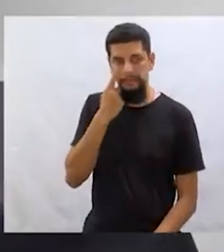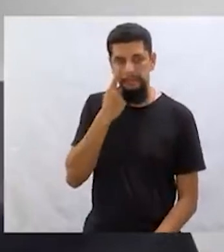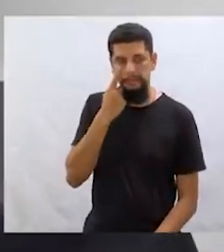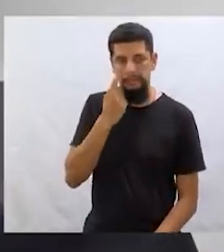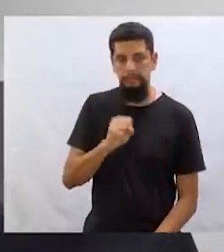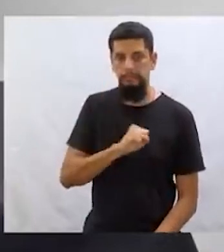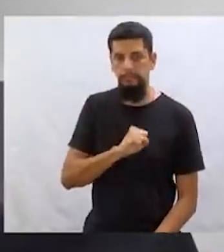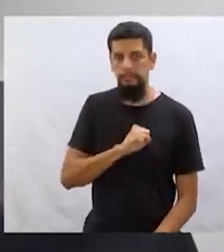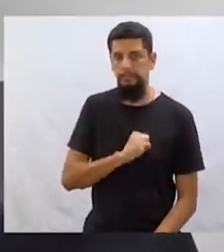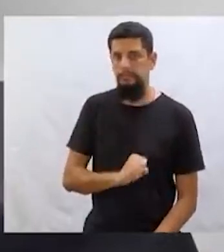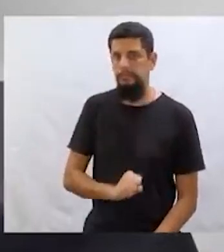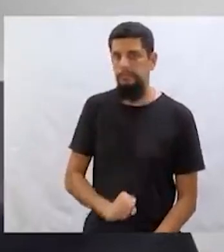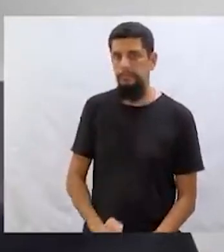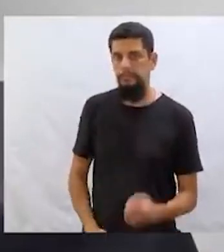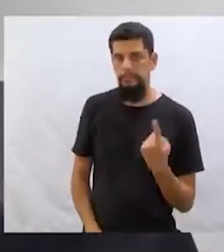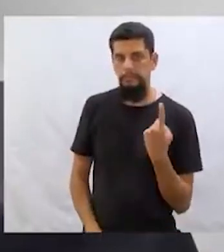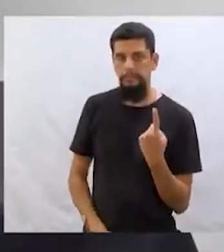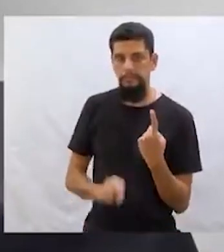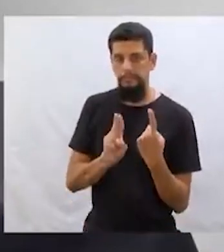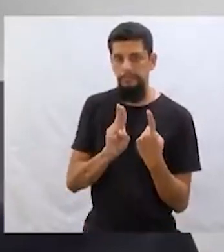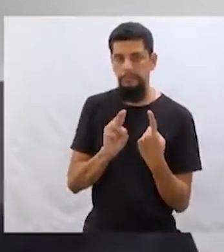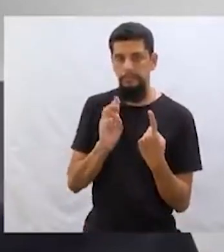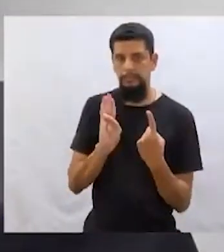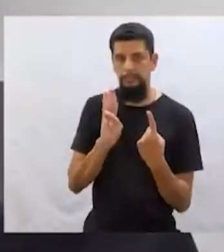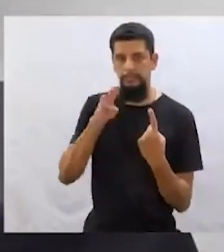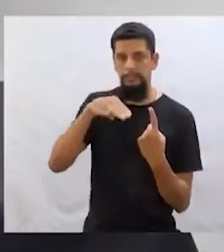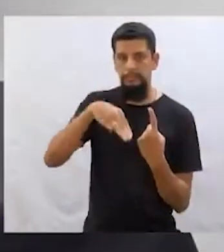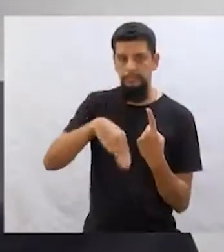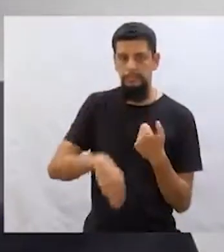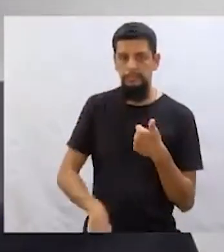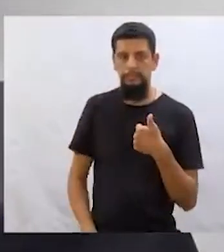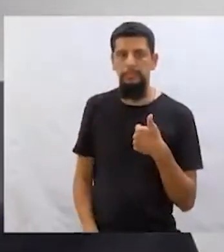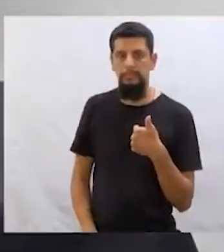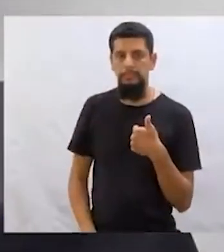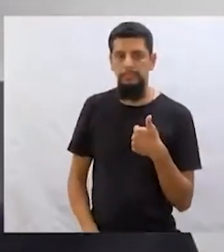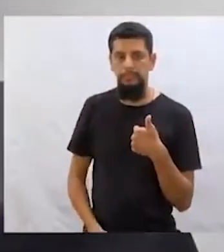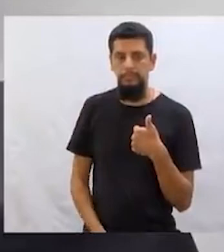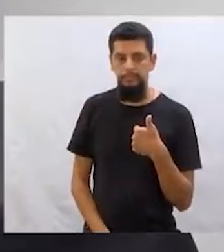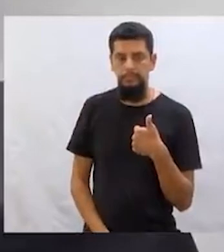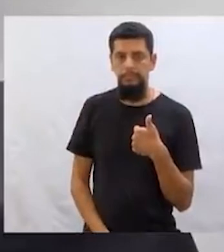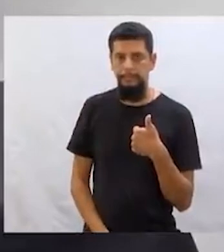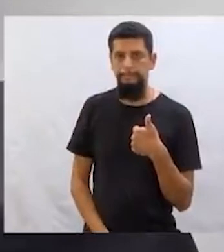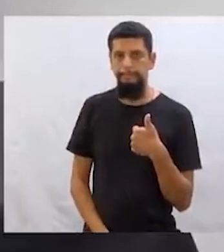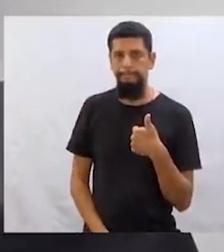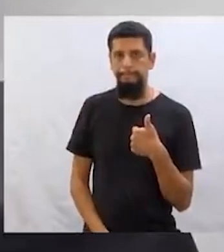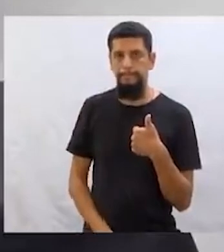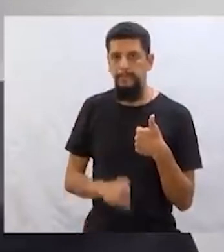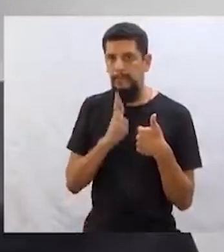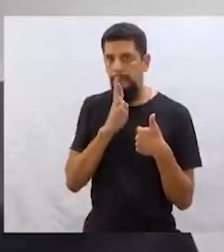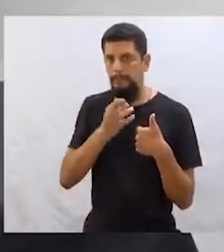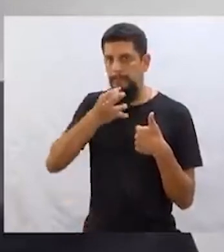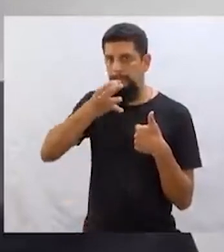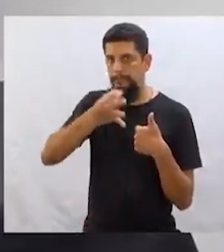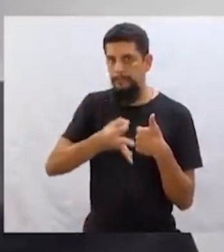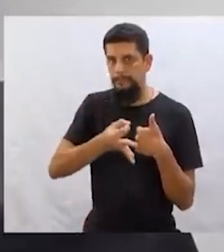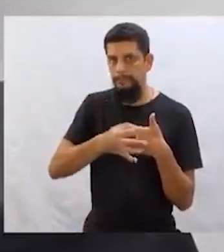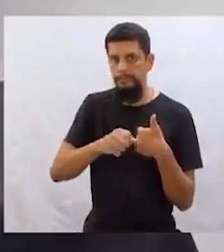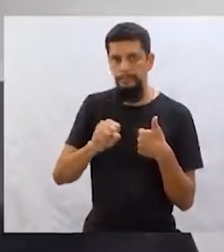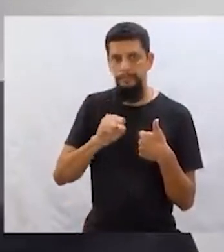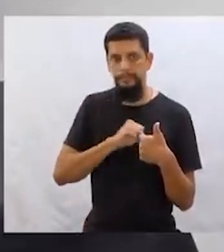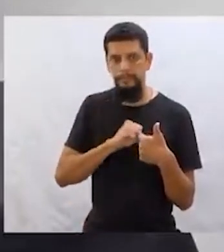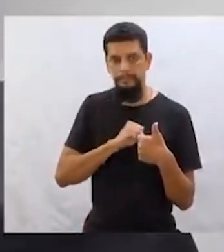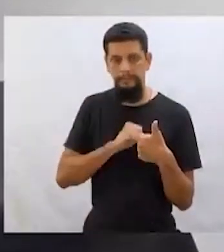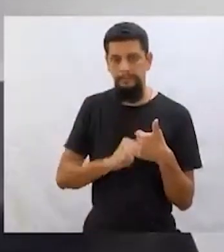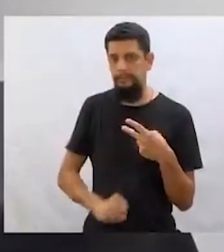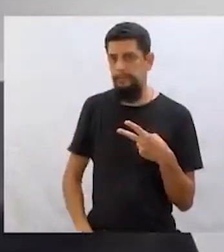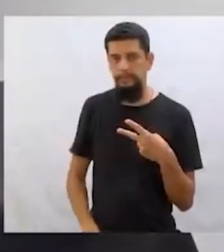aquele primeiro número é o número 1. Esse aqui é o número 1. Então, quais são aqueles lá? É a resposta correta. Esse aqui é